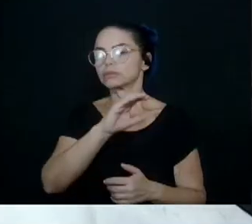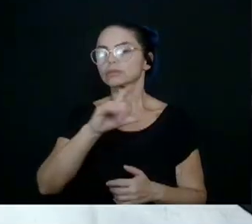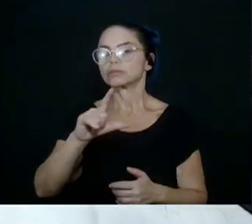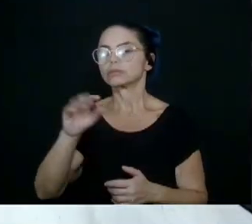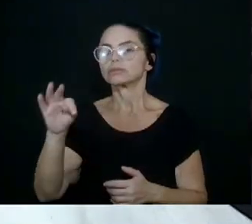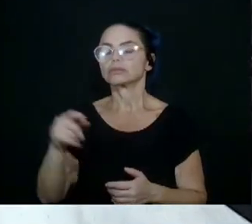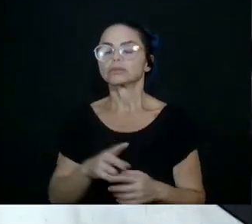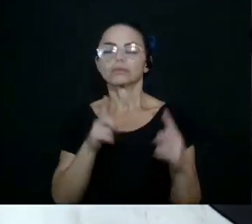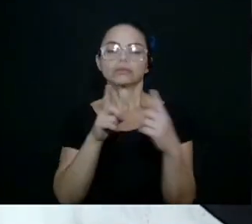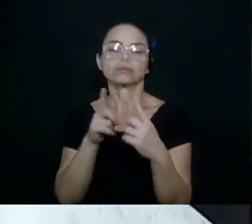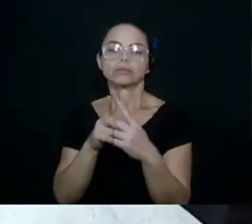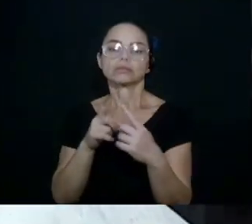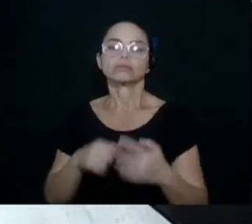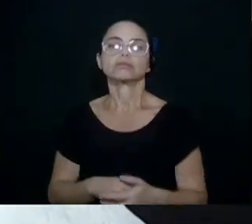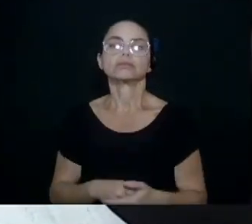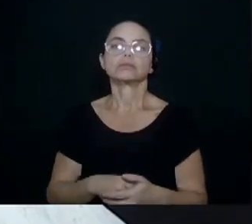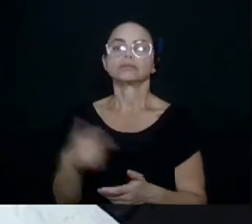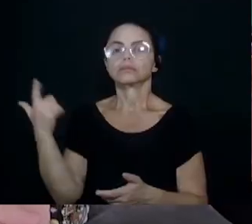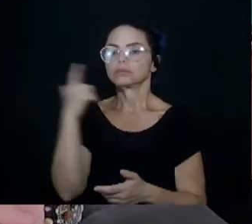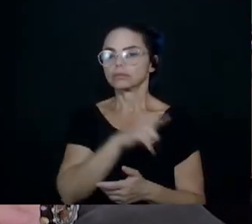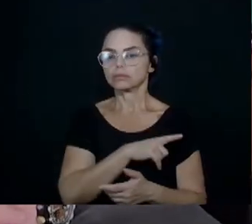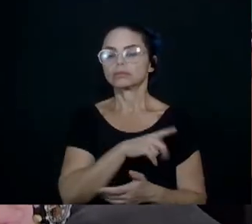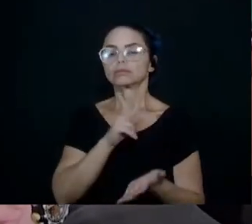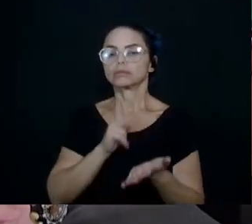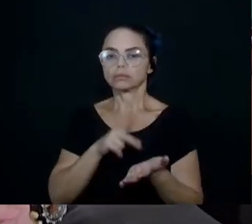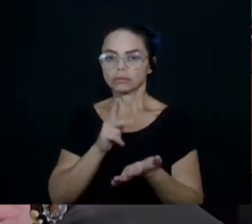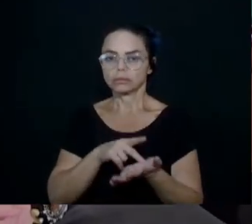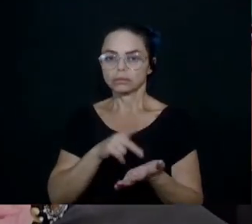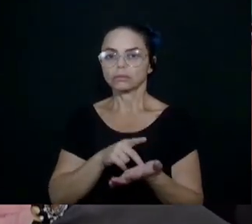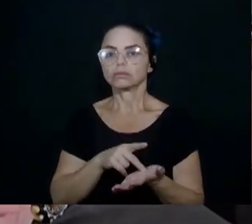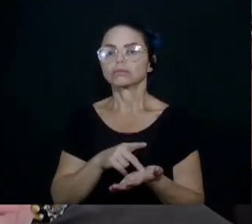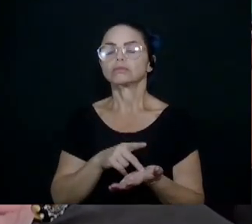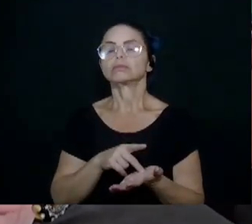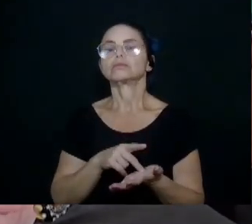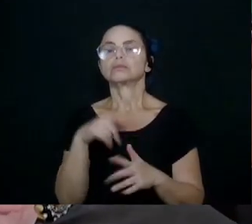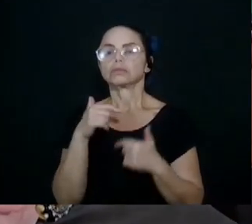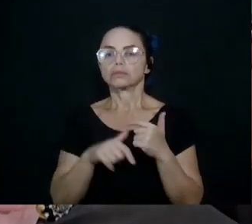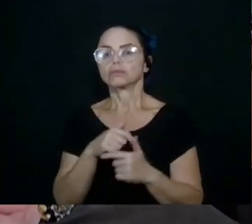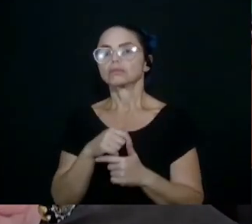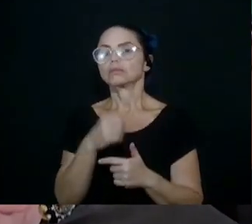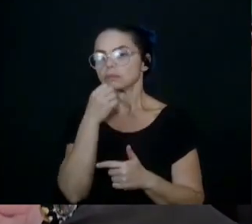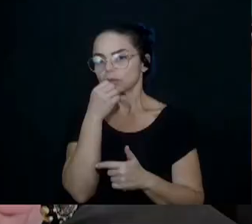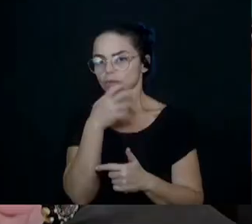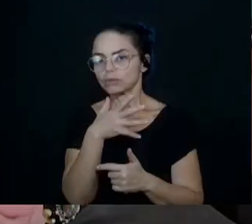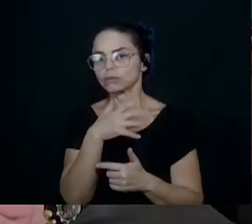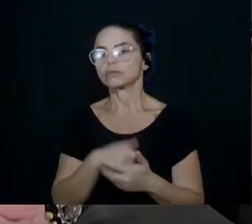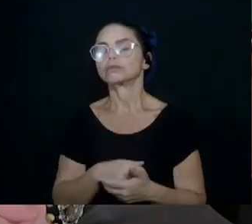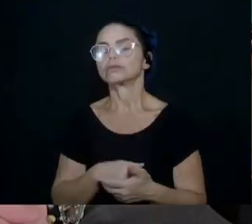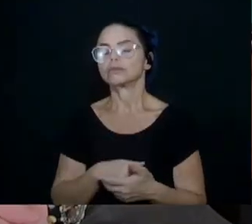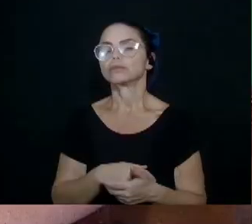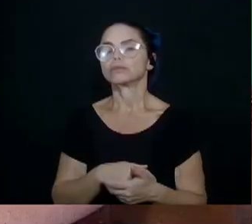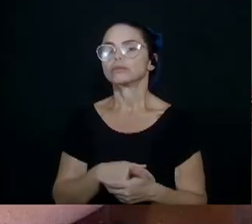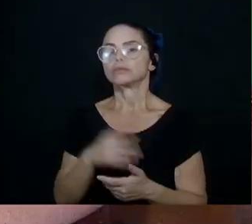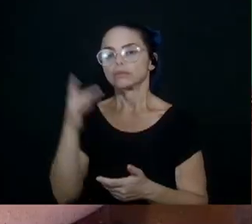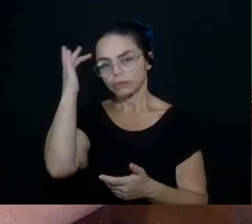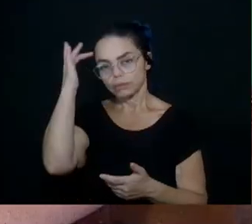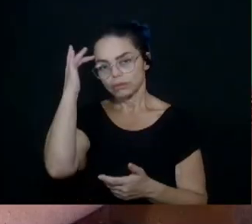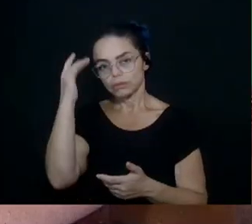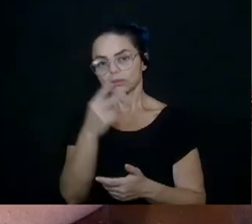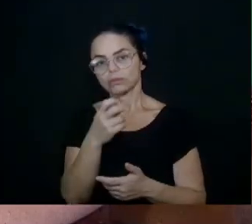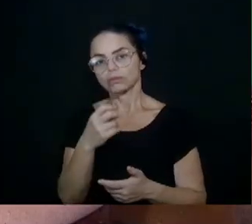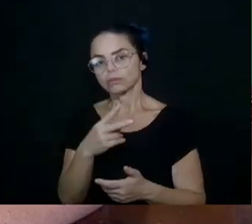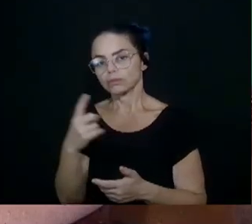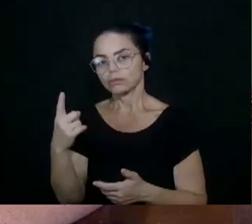atendentes, né? Para que a gente consiga, de fato, ter um processo muito bem maduro. Tá? Em 2021,